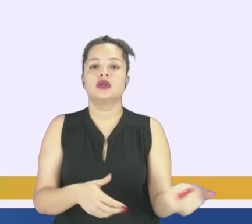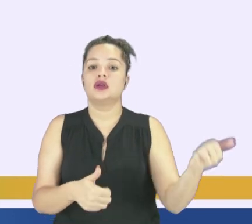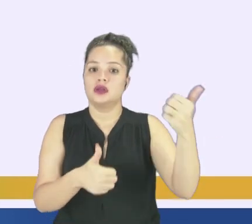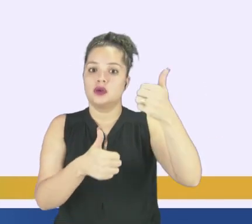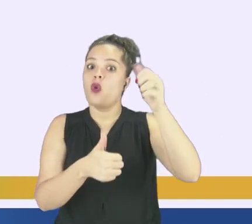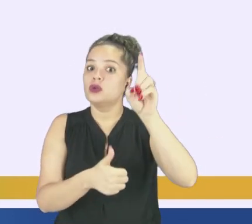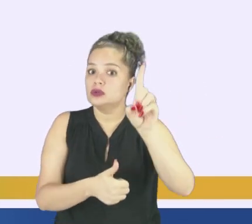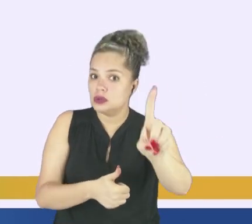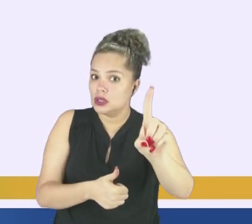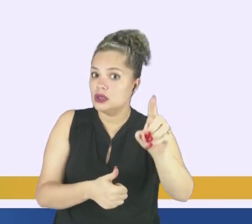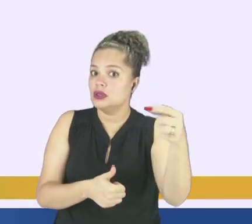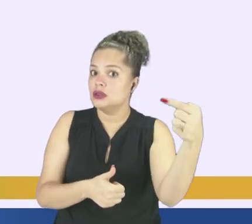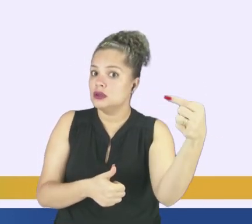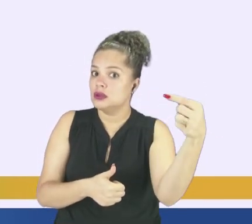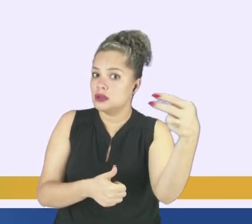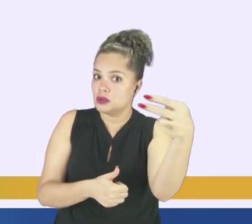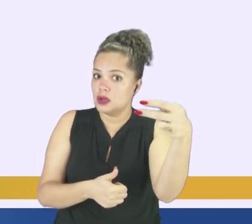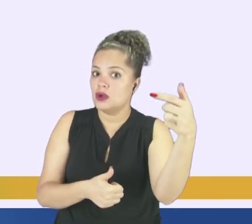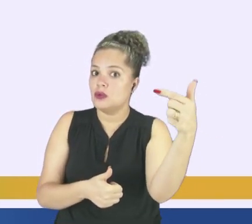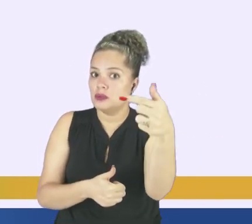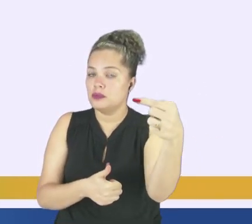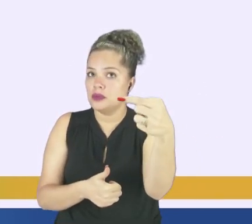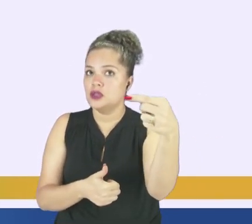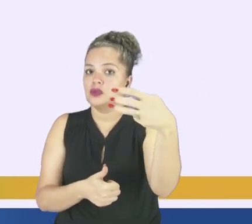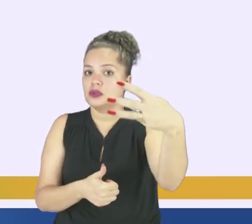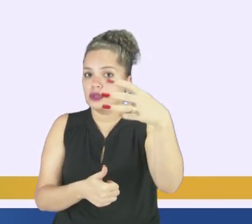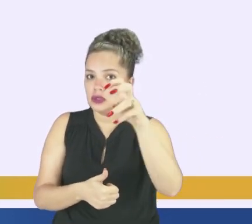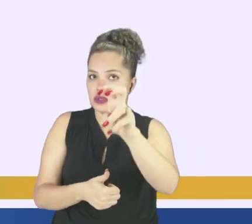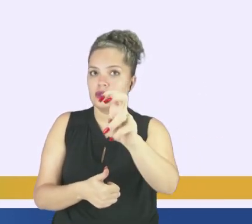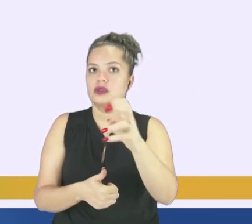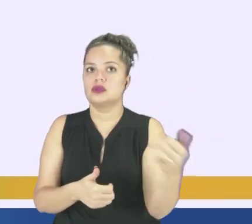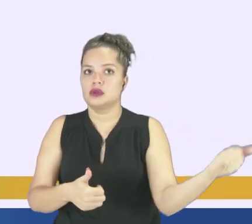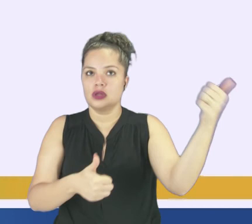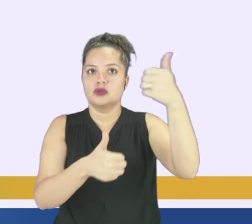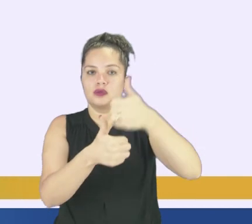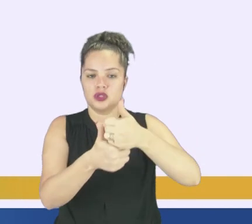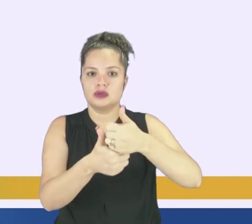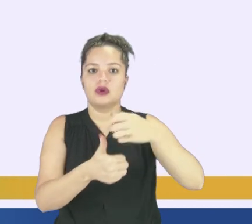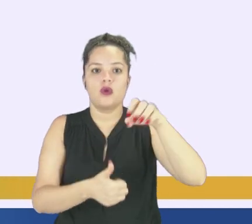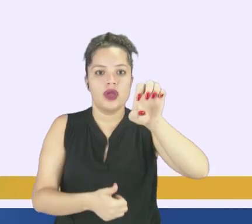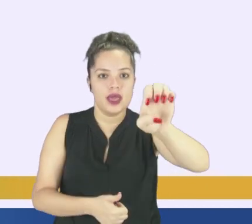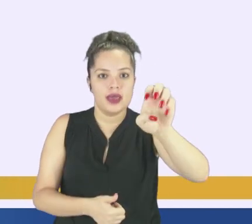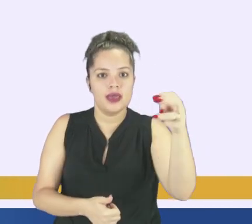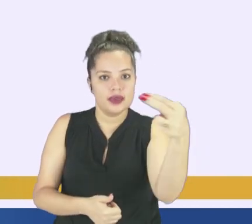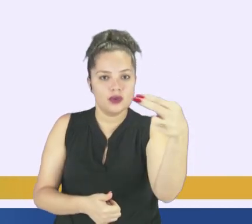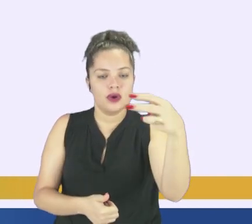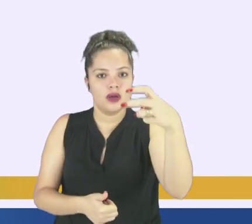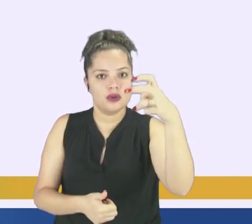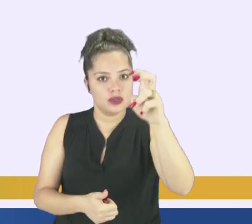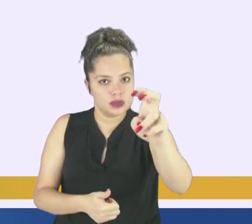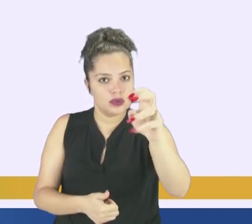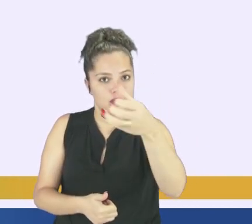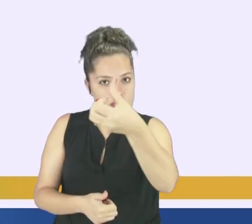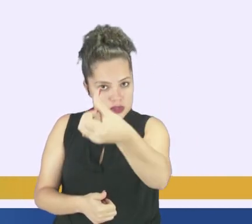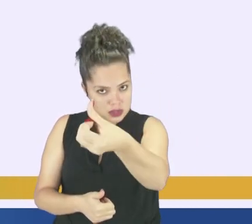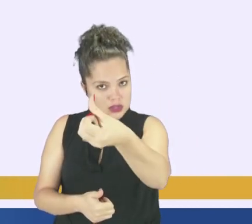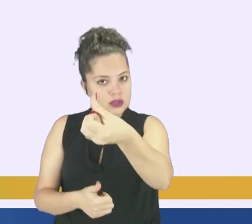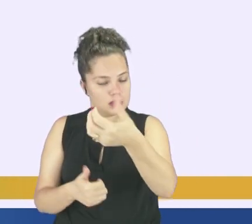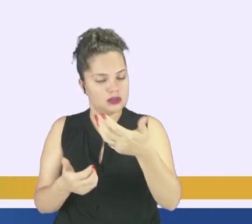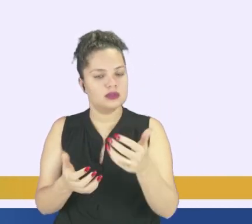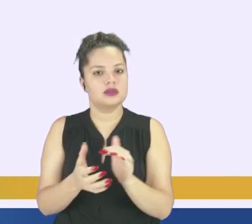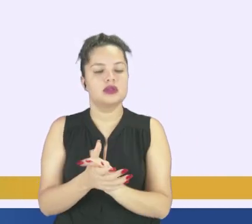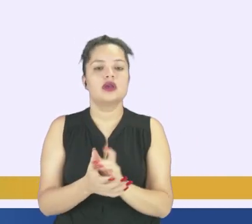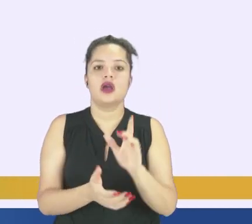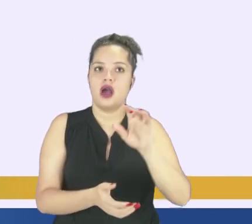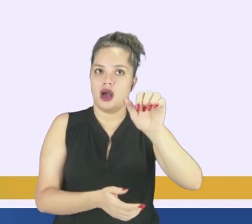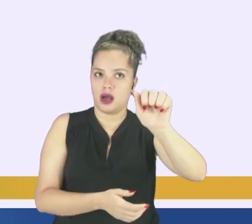substituição, na última equação, nós temos que o e é igual a 56. Tudo bem? Então, portanto, gente,